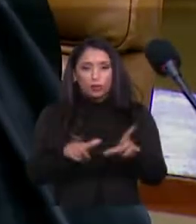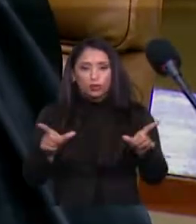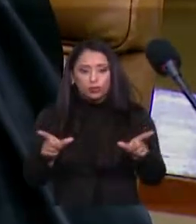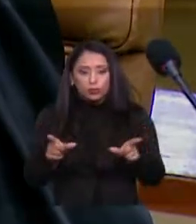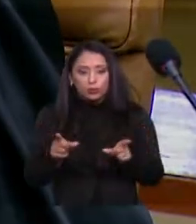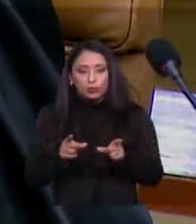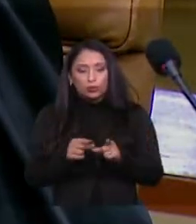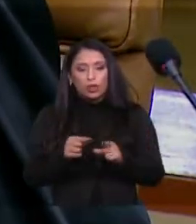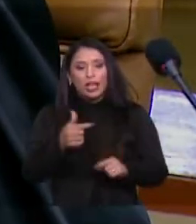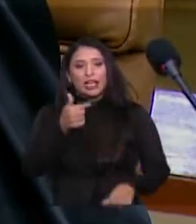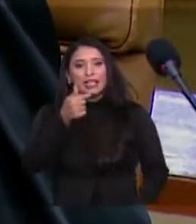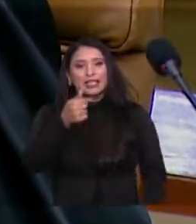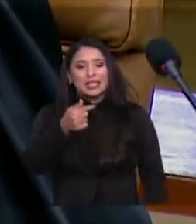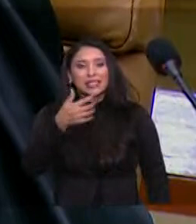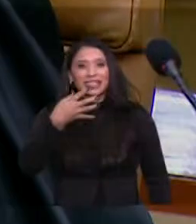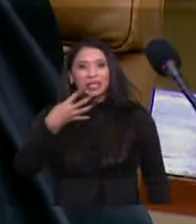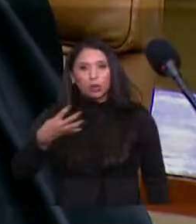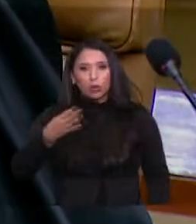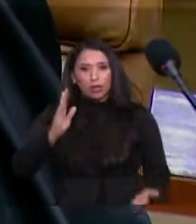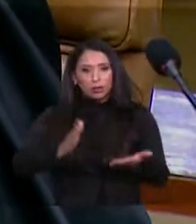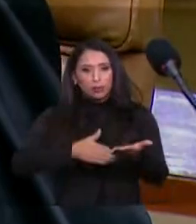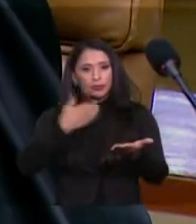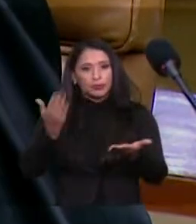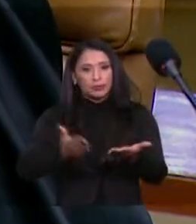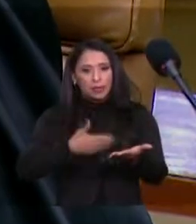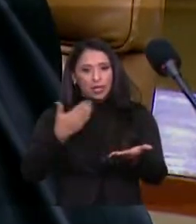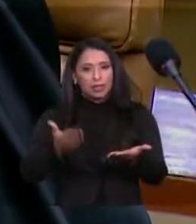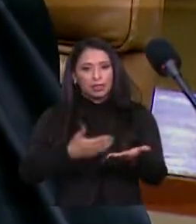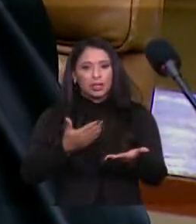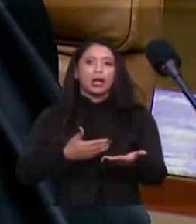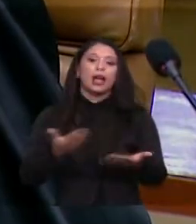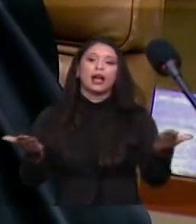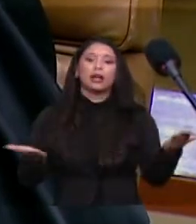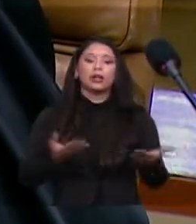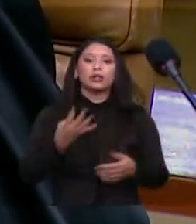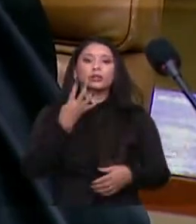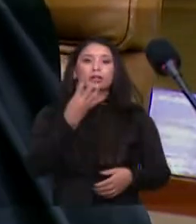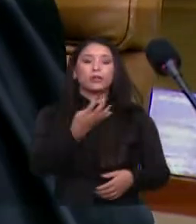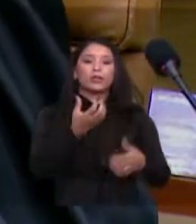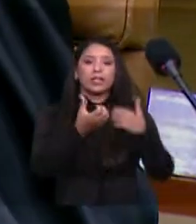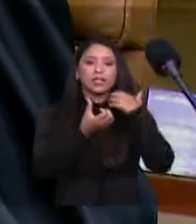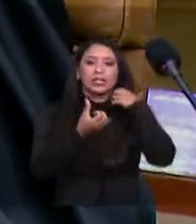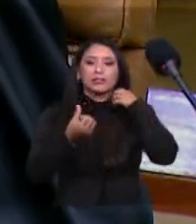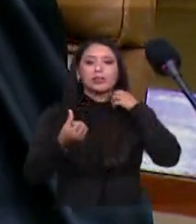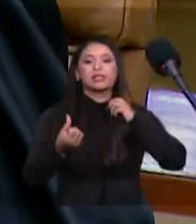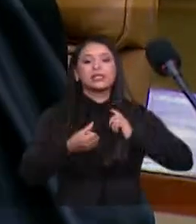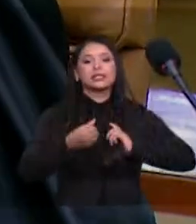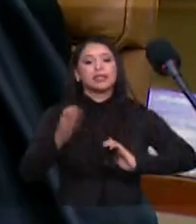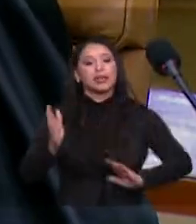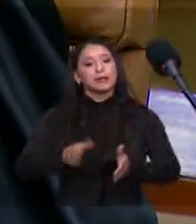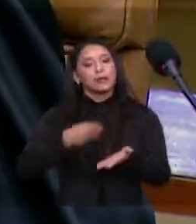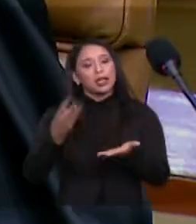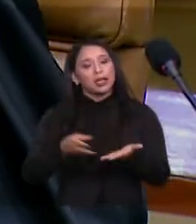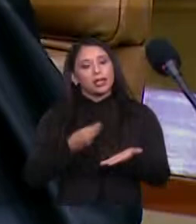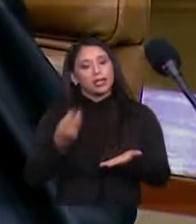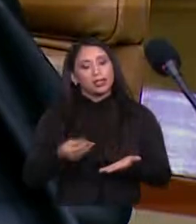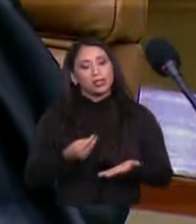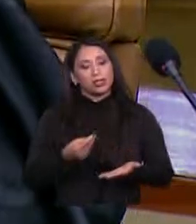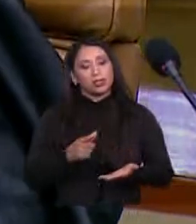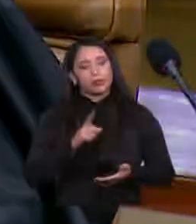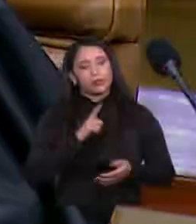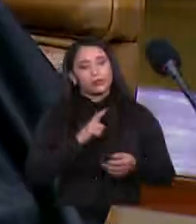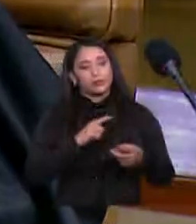que contém 74 páginas e estou na quadragésima sexta Eis que no segundo bloco